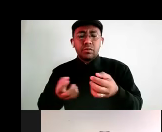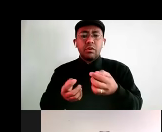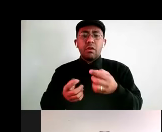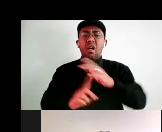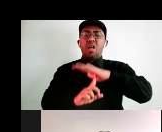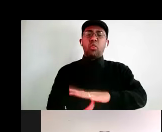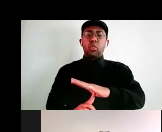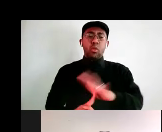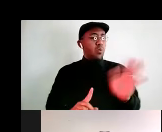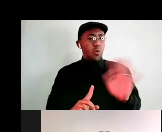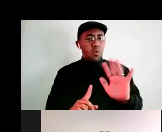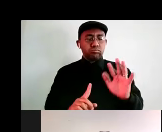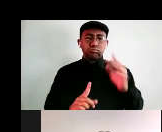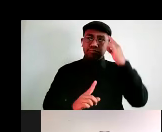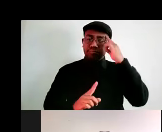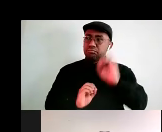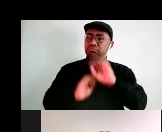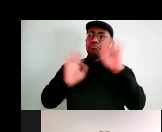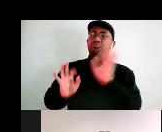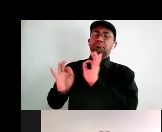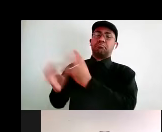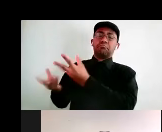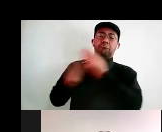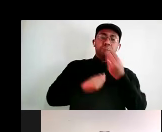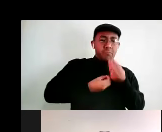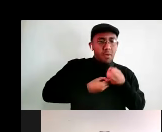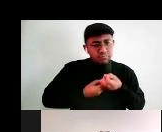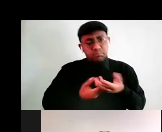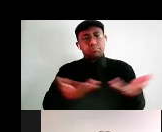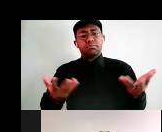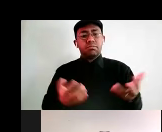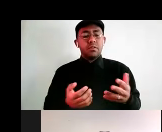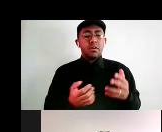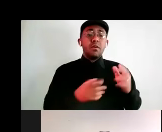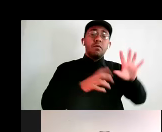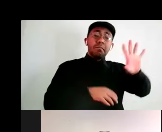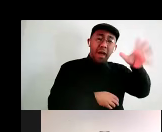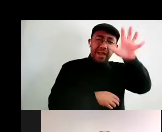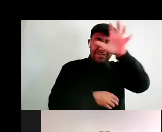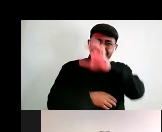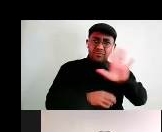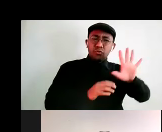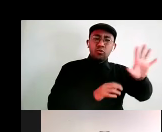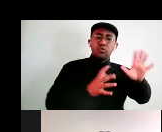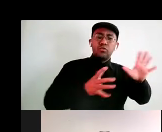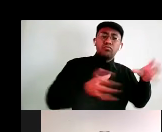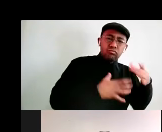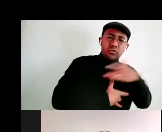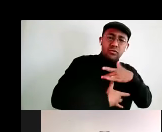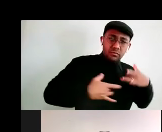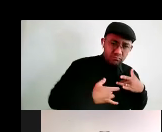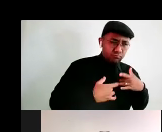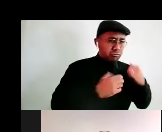desenhar informações conjuntas. É importante para o ministro da Saúde, para a academia, para todas as pessoas